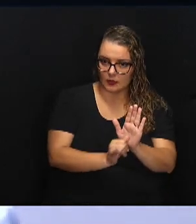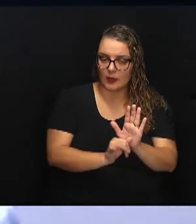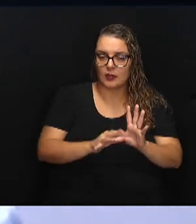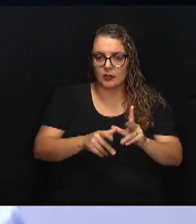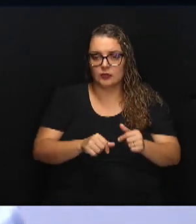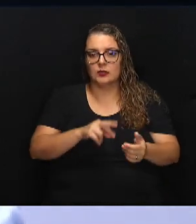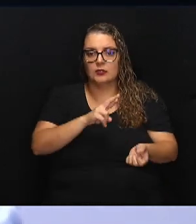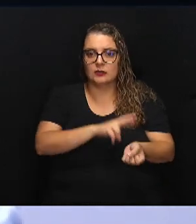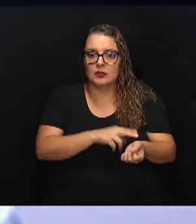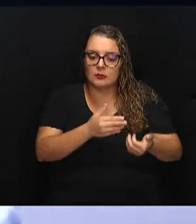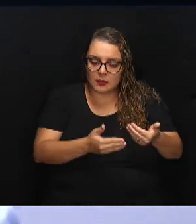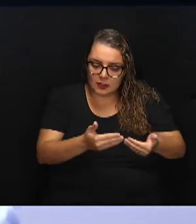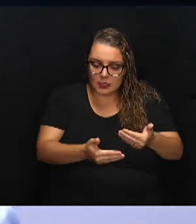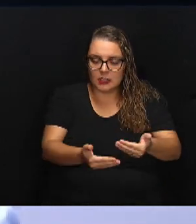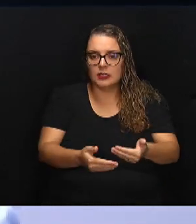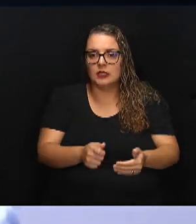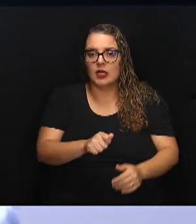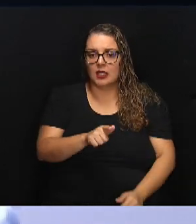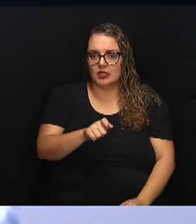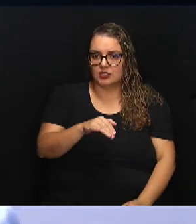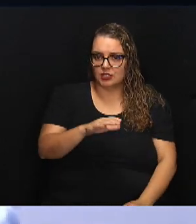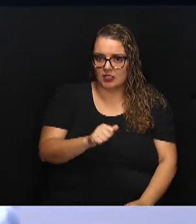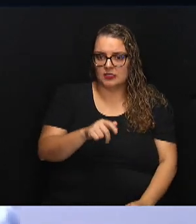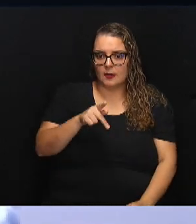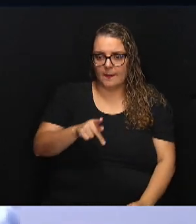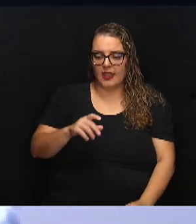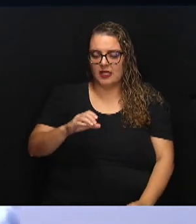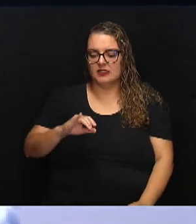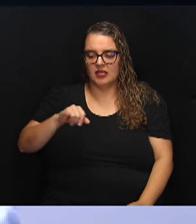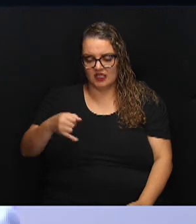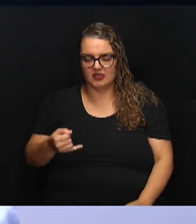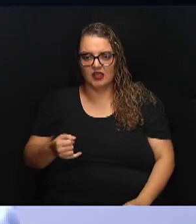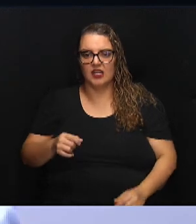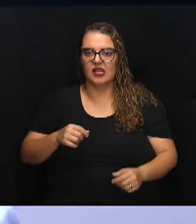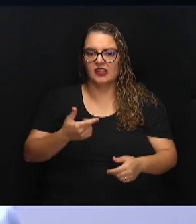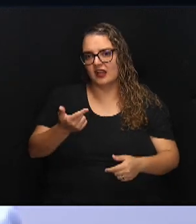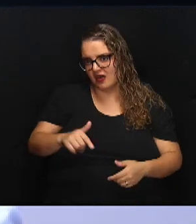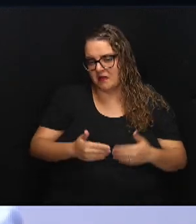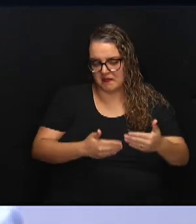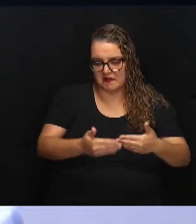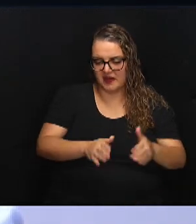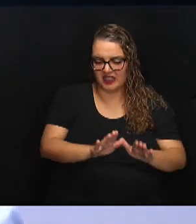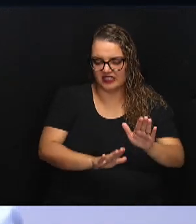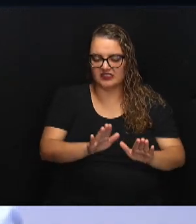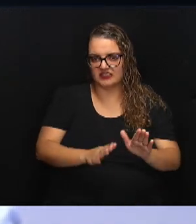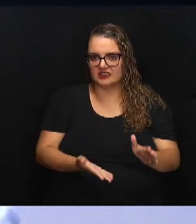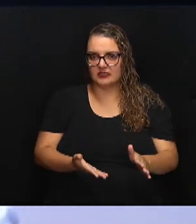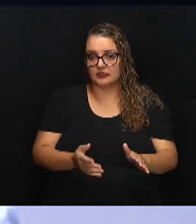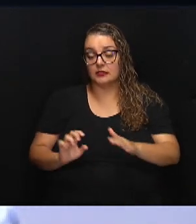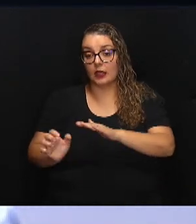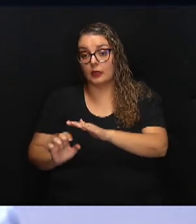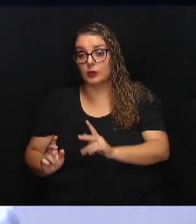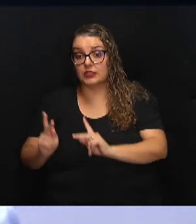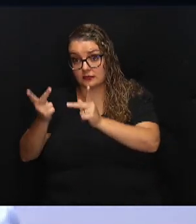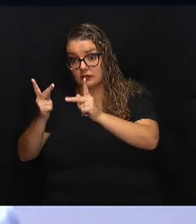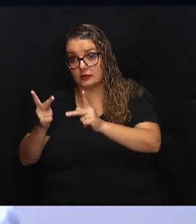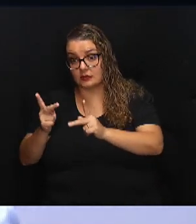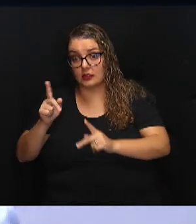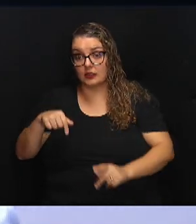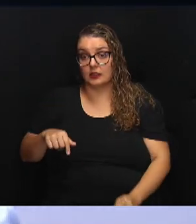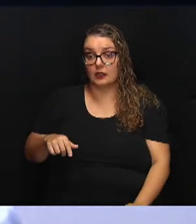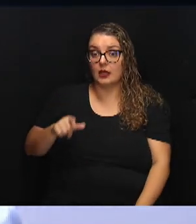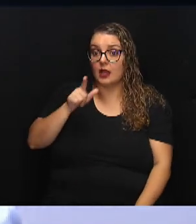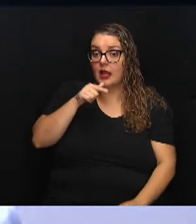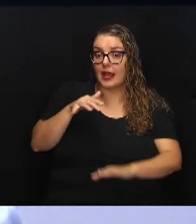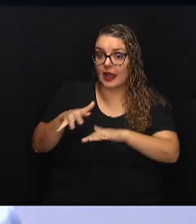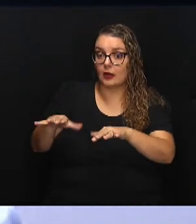ritos ali que a agência das bacias PCJ segue para um processo licitatório, e a empresa vencedora foi a empresa Água e